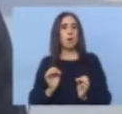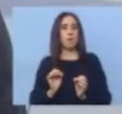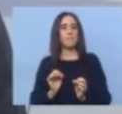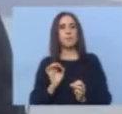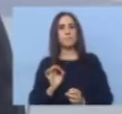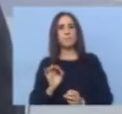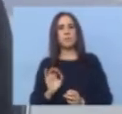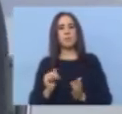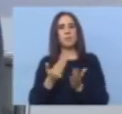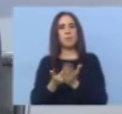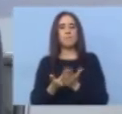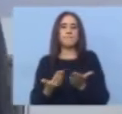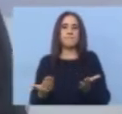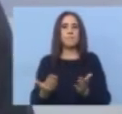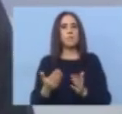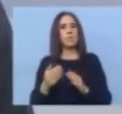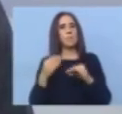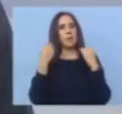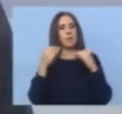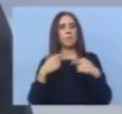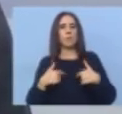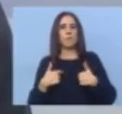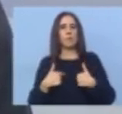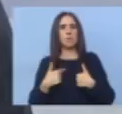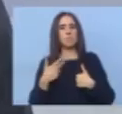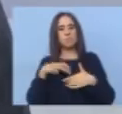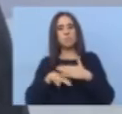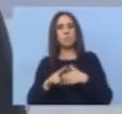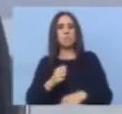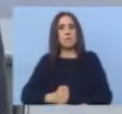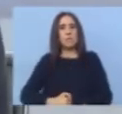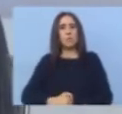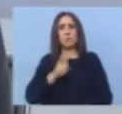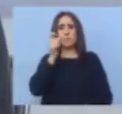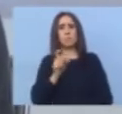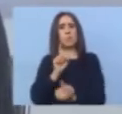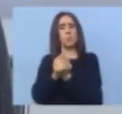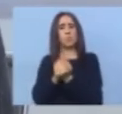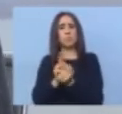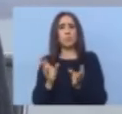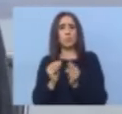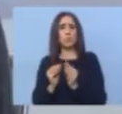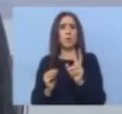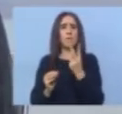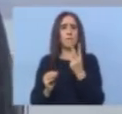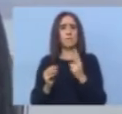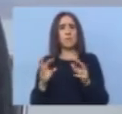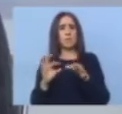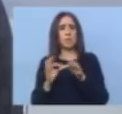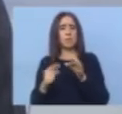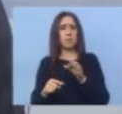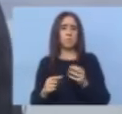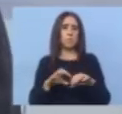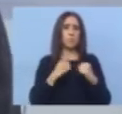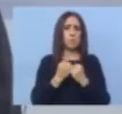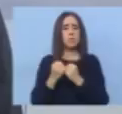é uma forma de... Acaba por ser pastoral, porque é ir... Isto aqui, ser católico, é ir ao encontro do outro e, portanto, juntam-se as duas, estão as duas ligadas. Portanto, é social